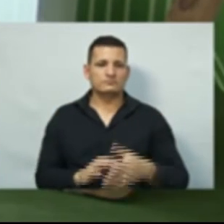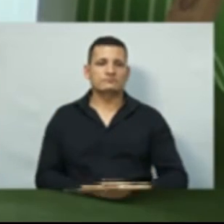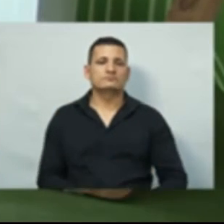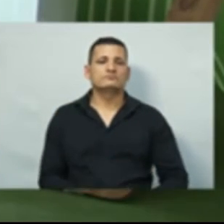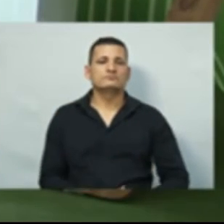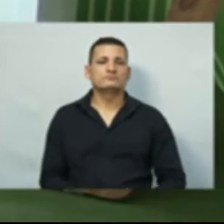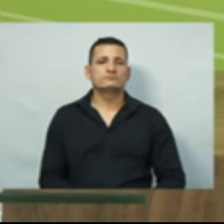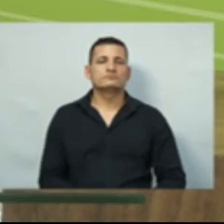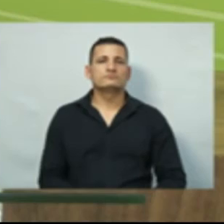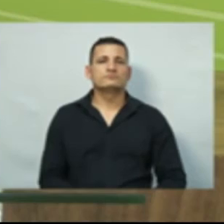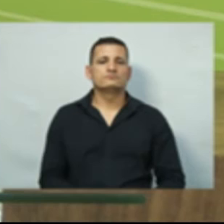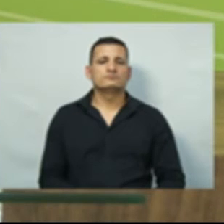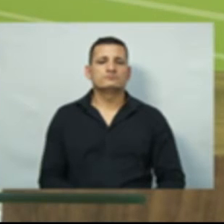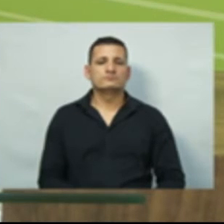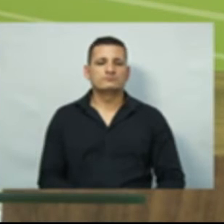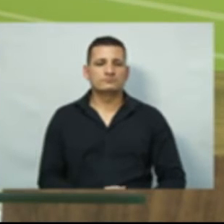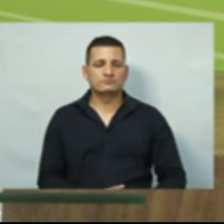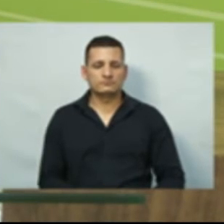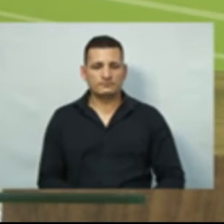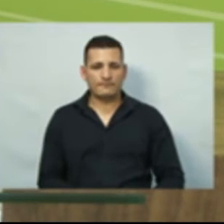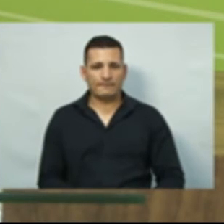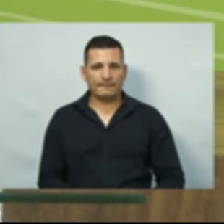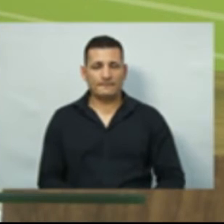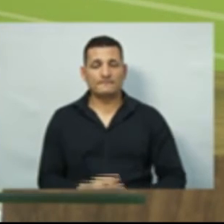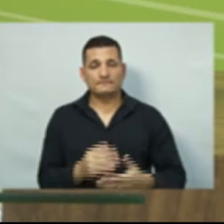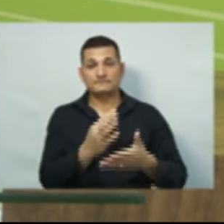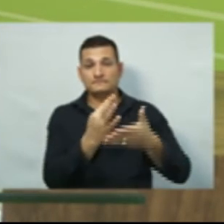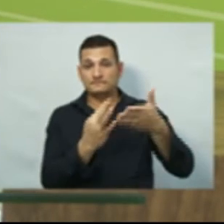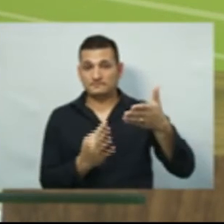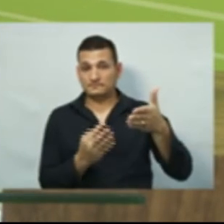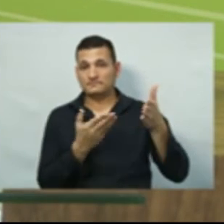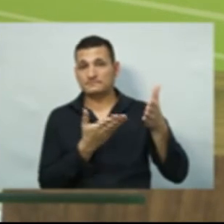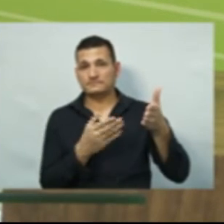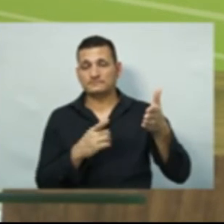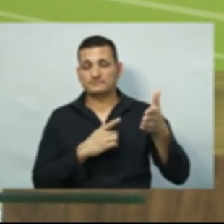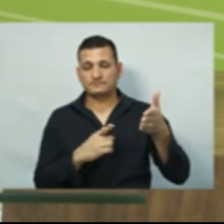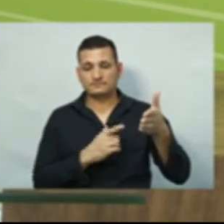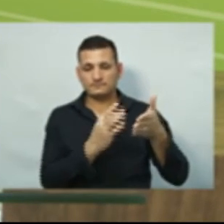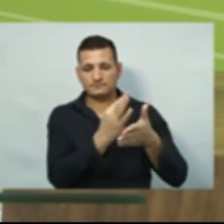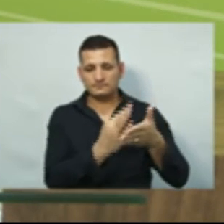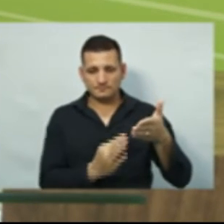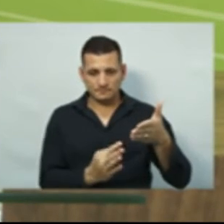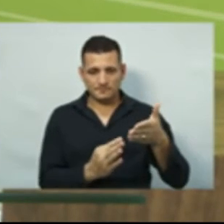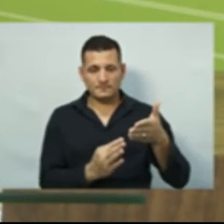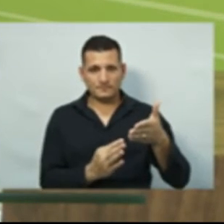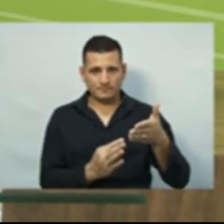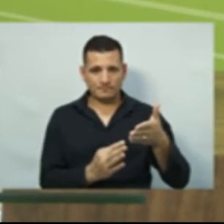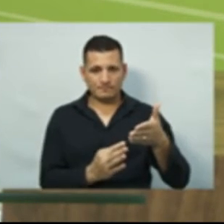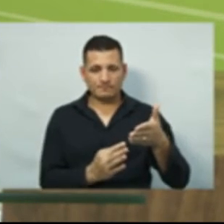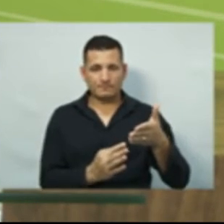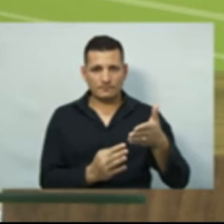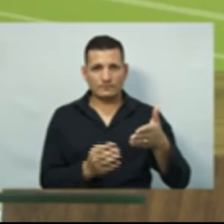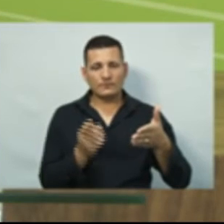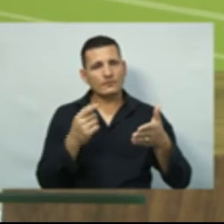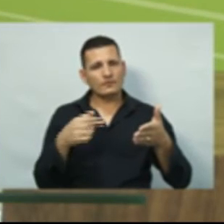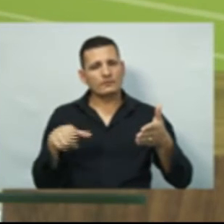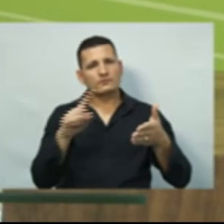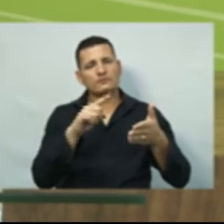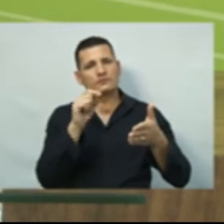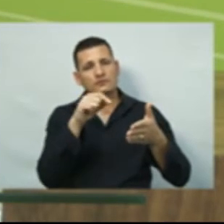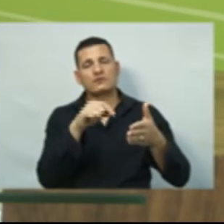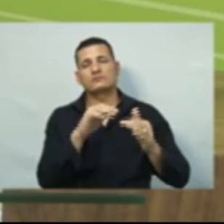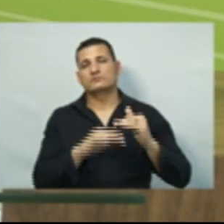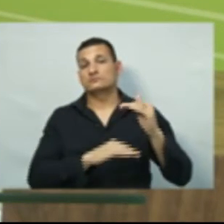Vamos. Olha, nós escolhemos um texto bem interessante para vocês. O texto vai tratar sobre